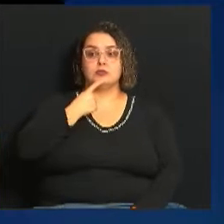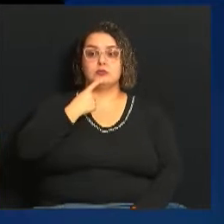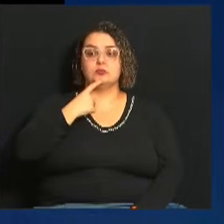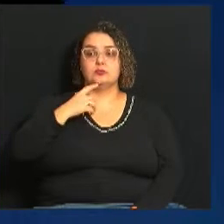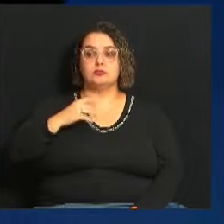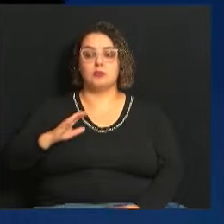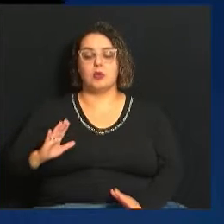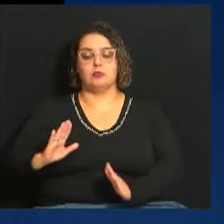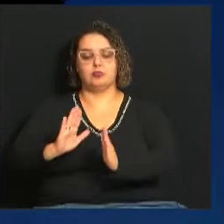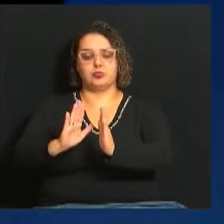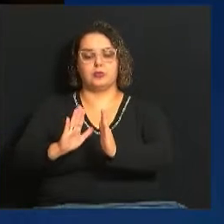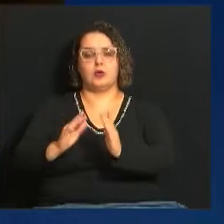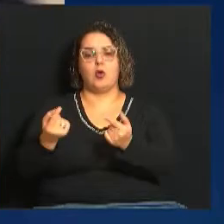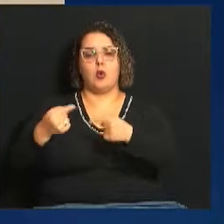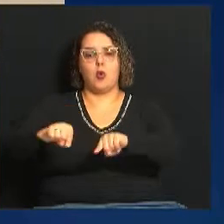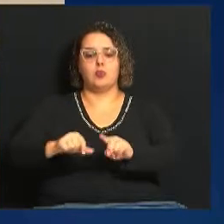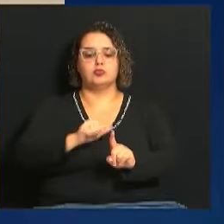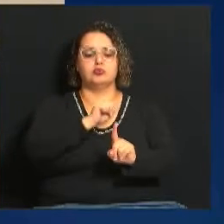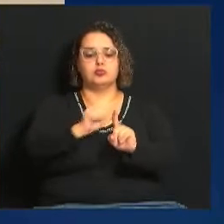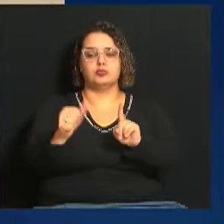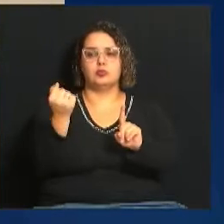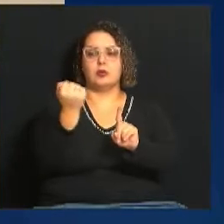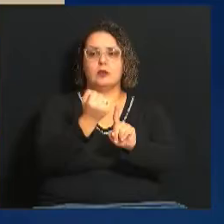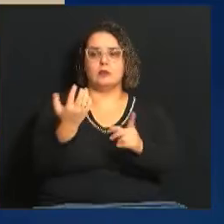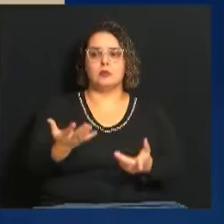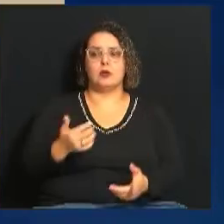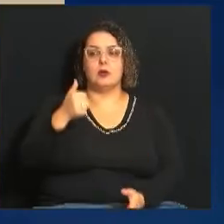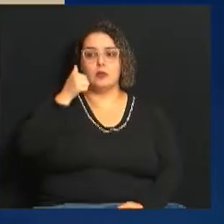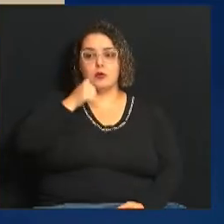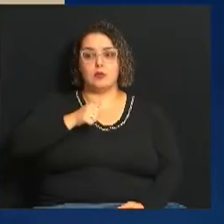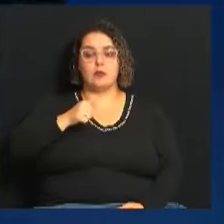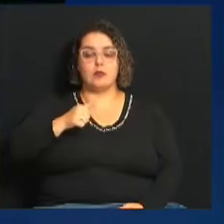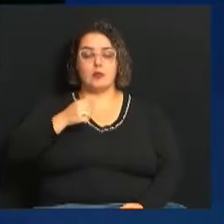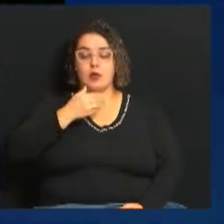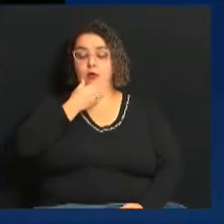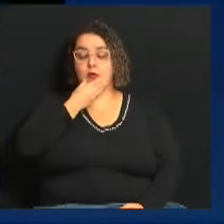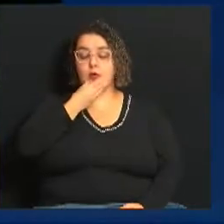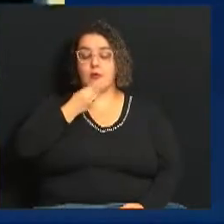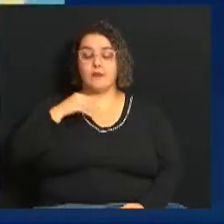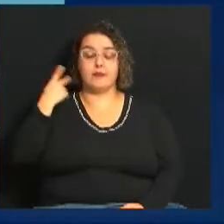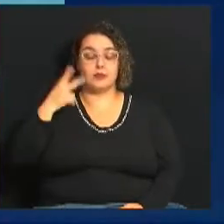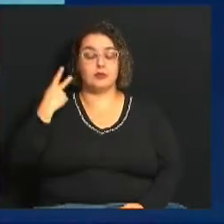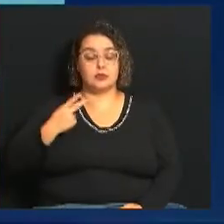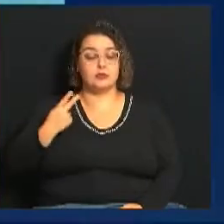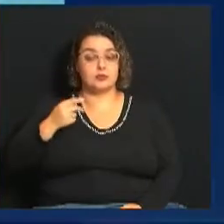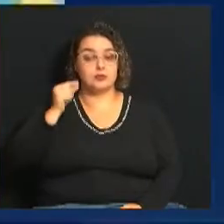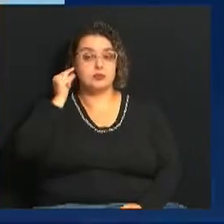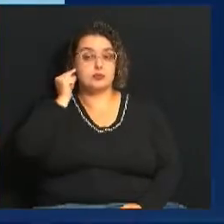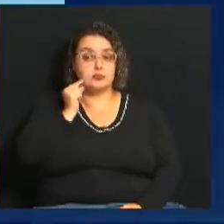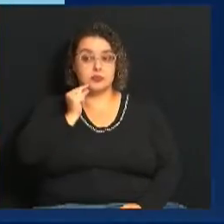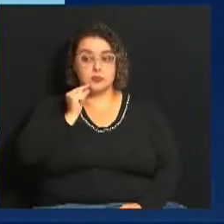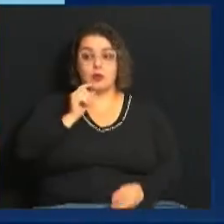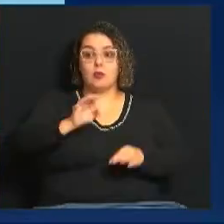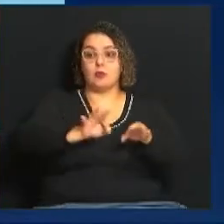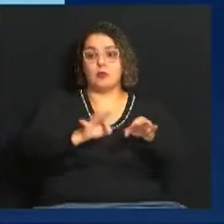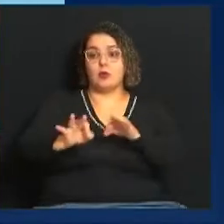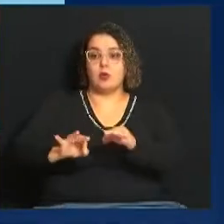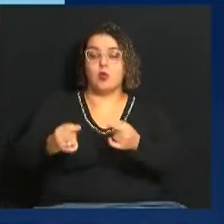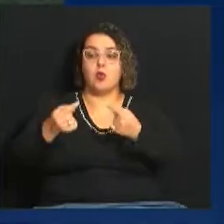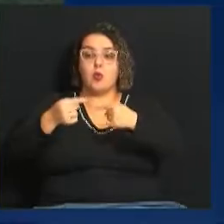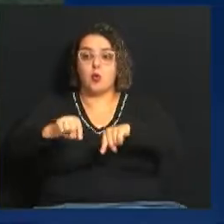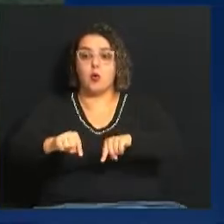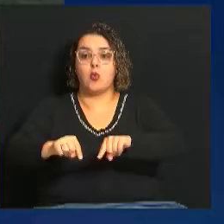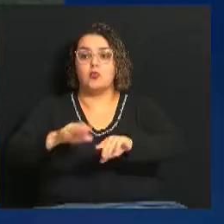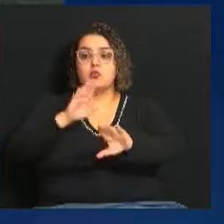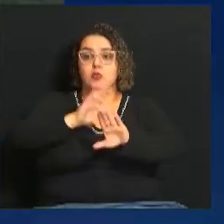ao Feminicídio. Vereador Marcelo Silva apresenta projeto que institui o Programa de Combate a Atos